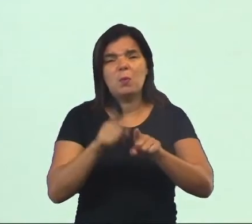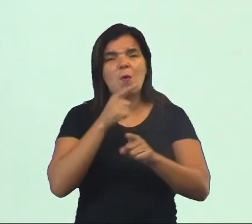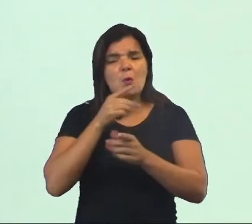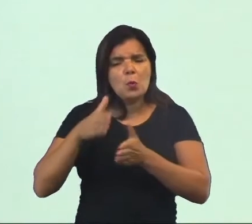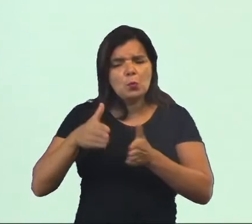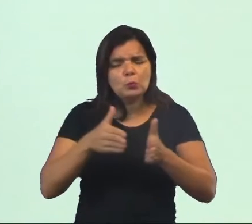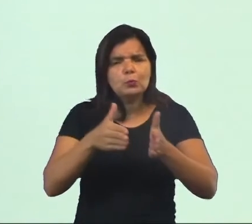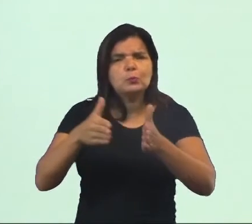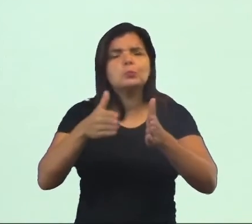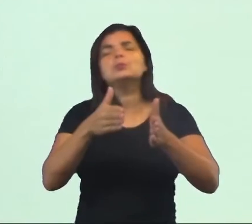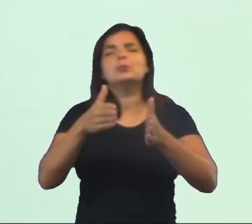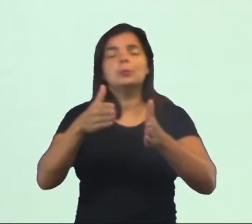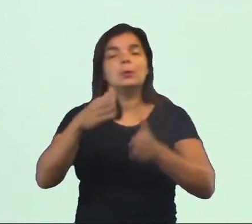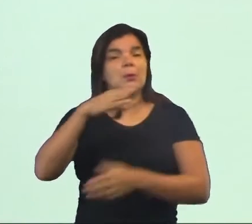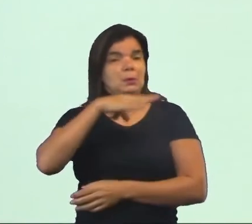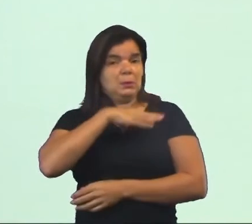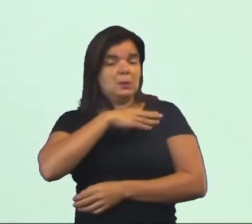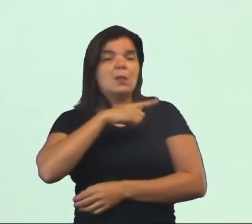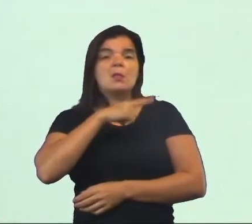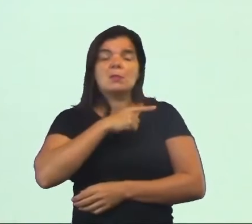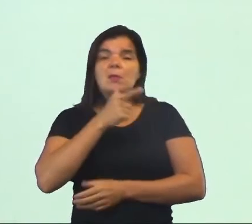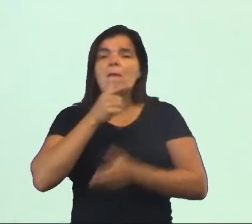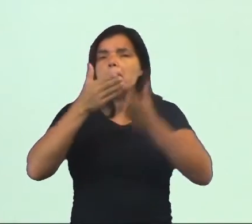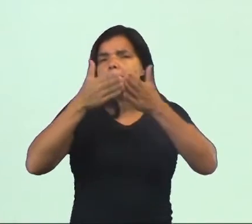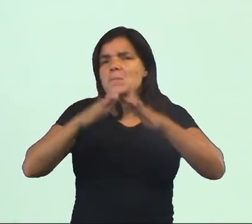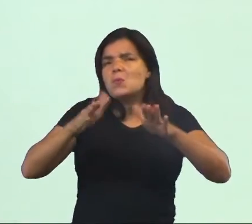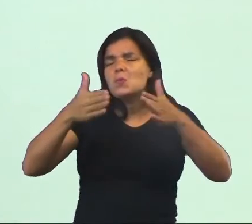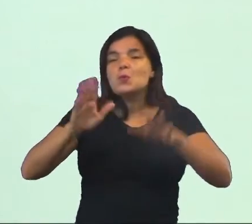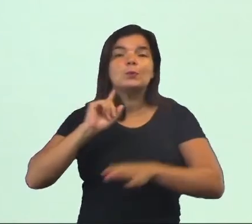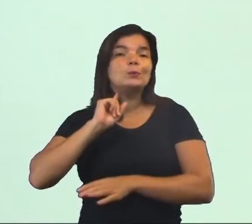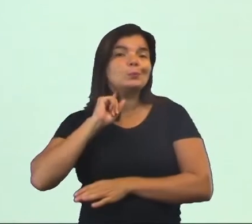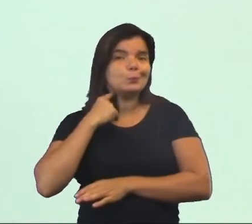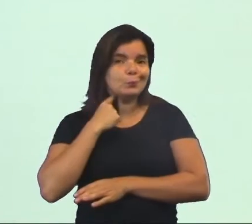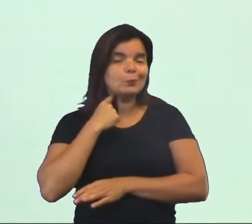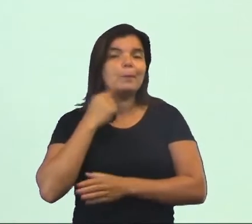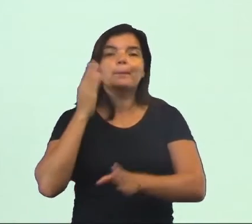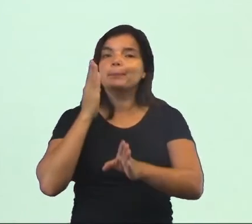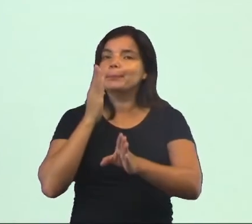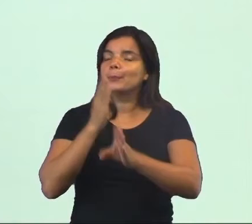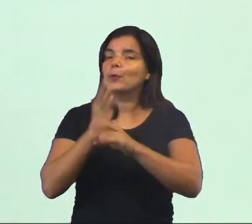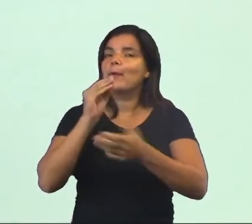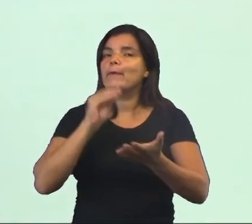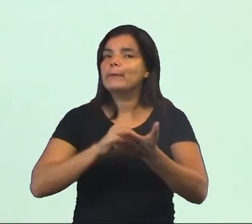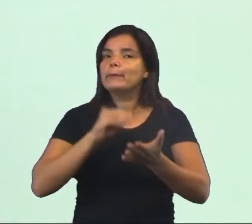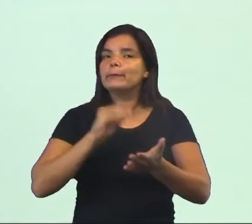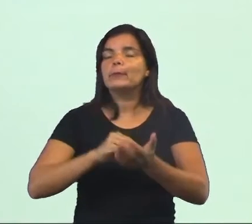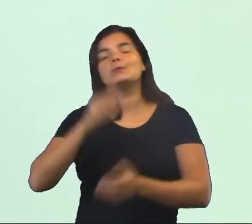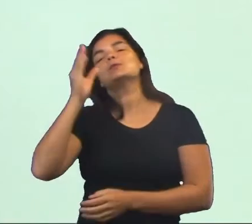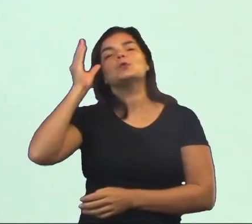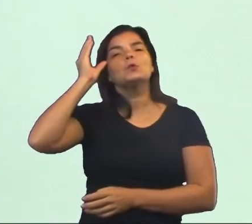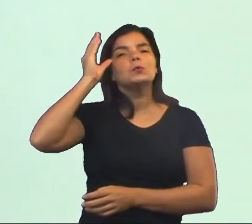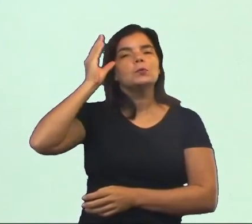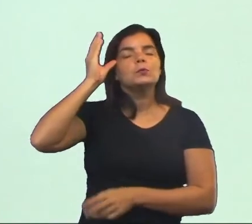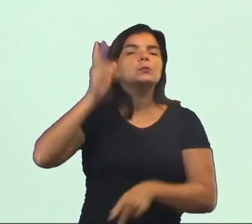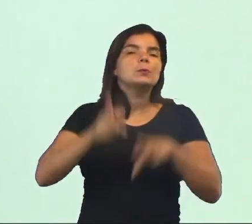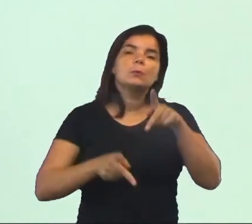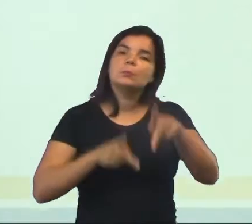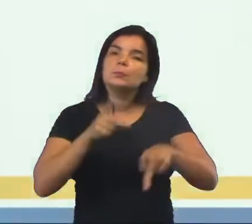Em cidades, por exemplo, que tem mares sendo poluídos por conta de uma falta de conscientização da